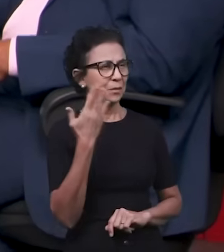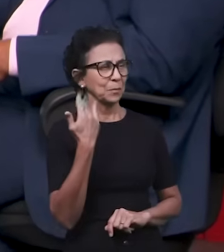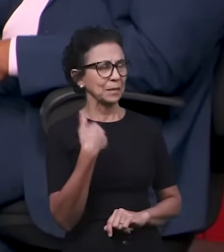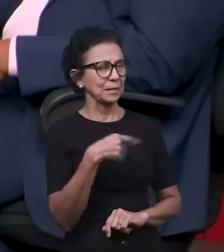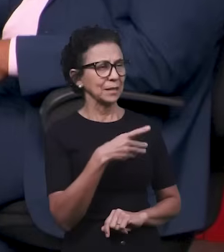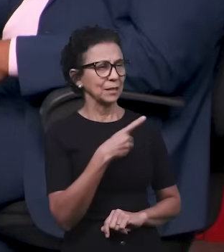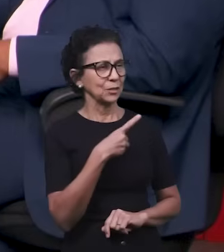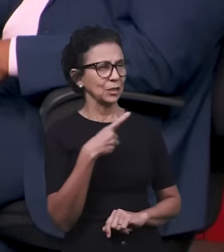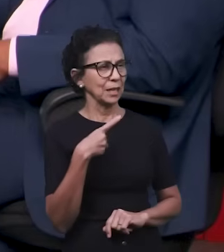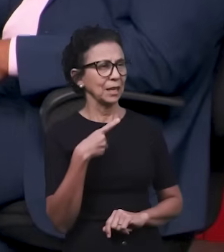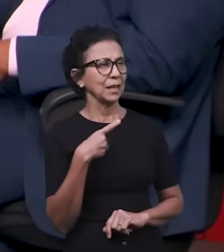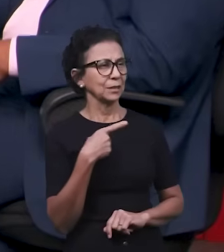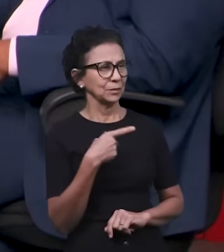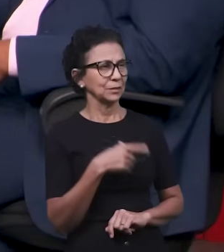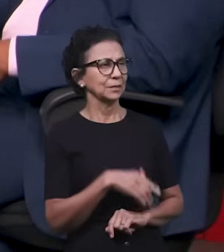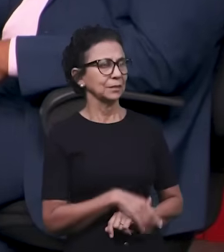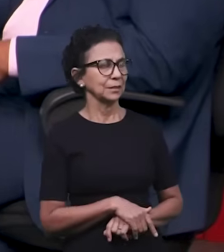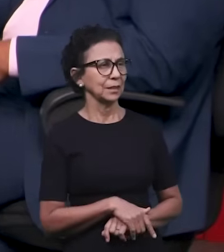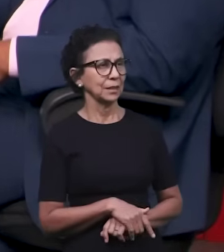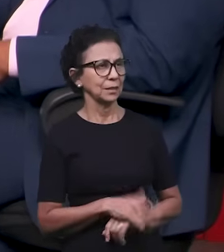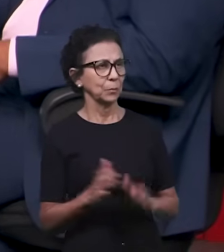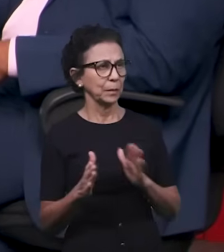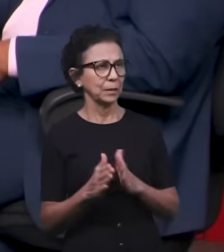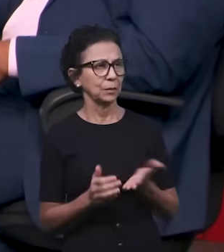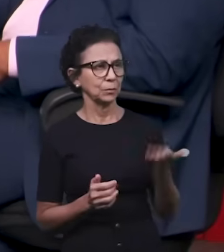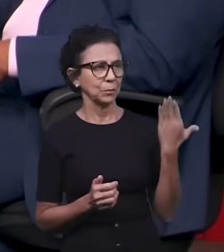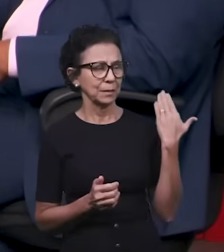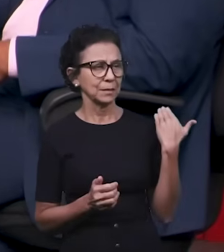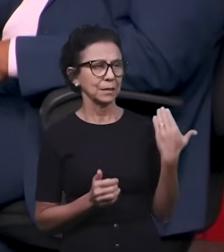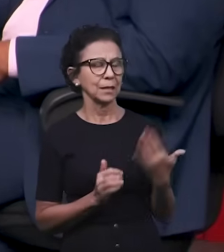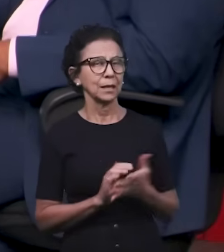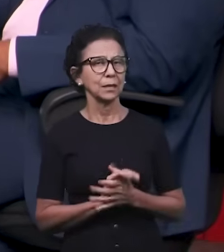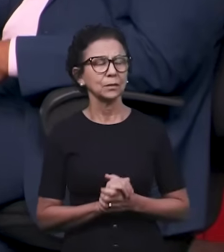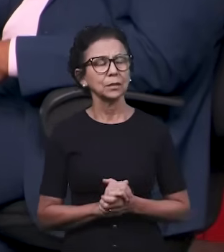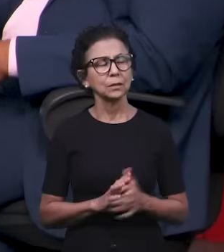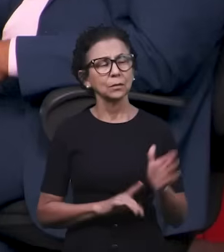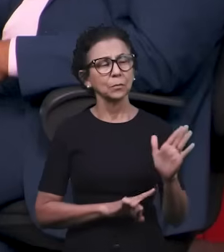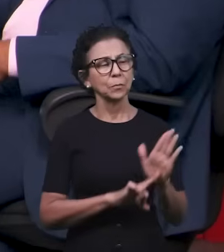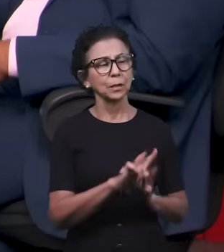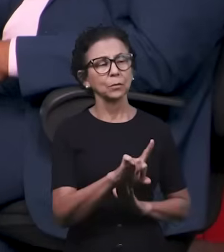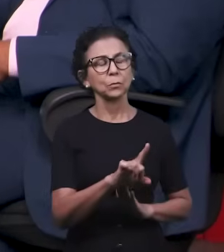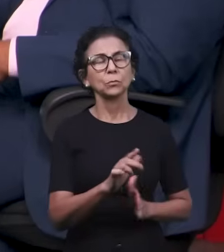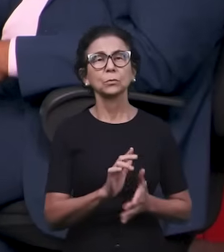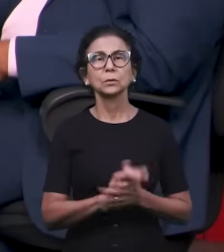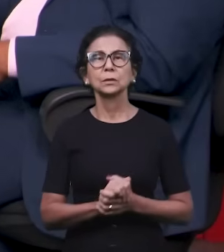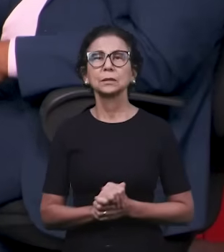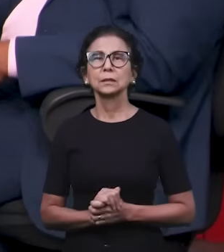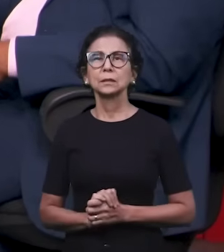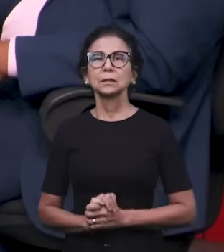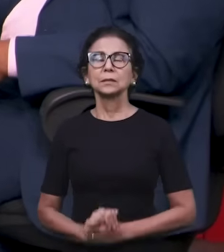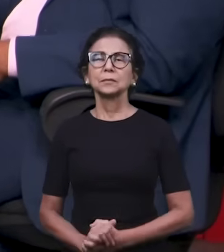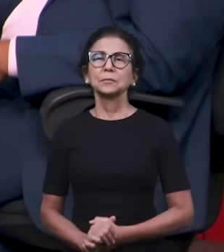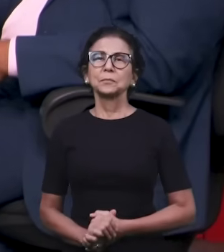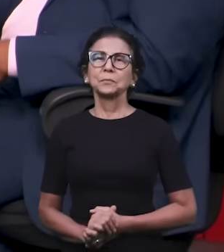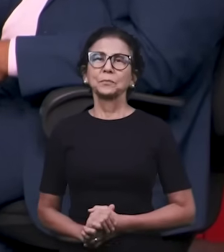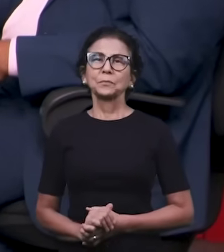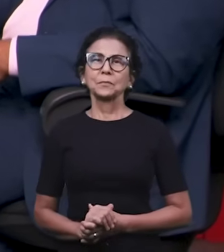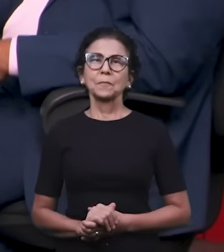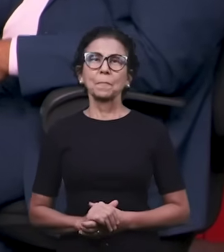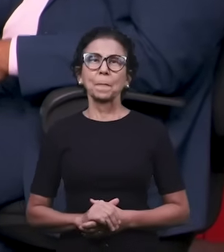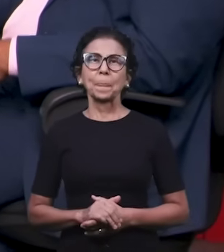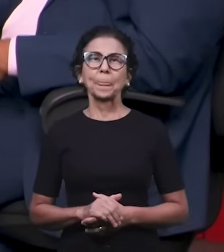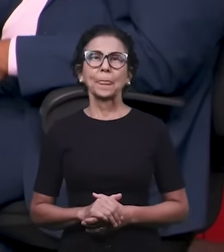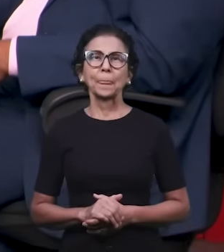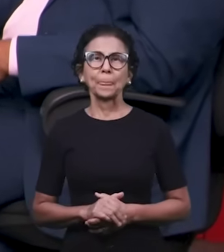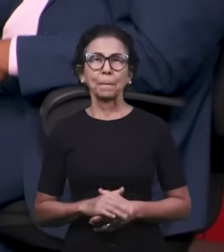Luiz Fernando, sobre a questão se o diácono pode ultrapassar o limite do diaconato atuando no